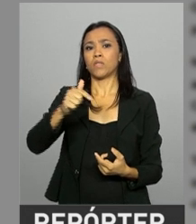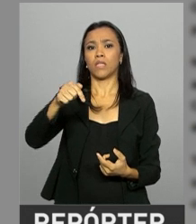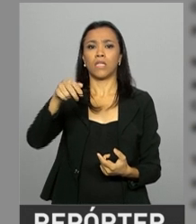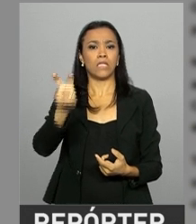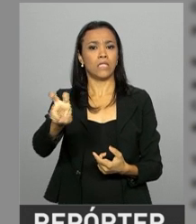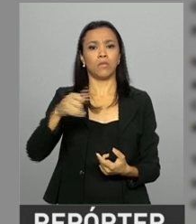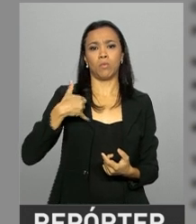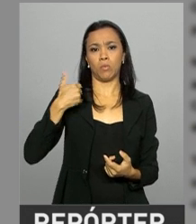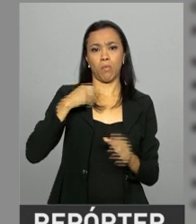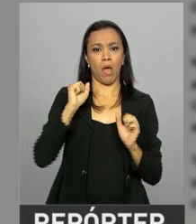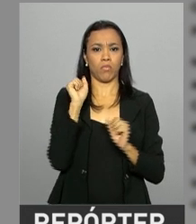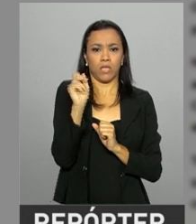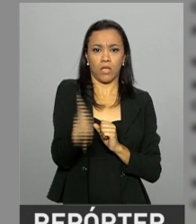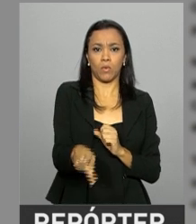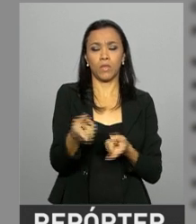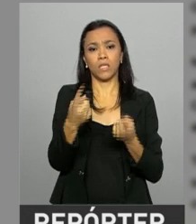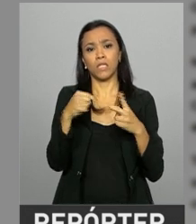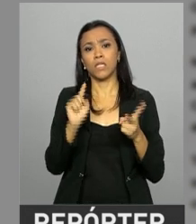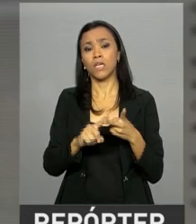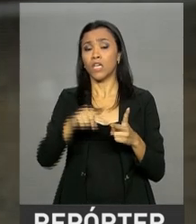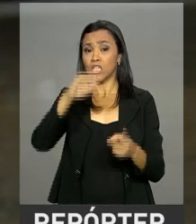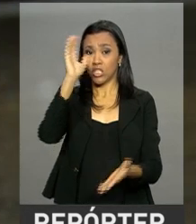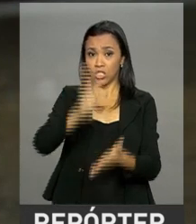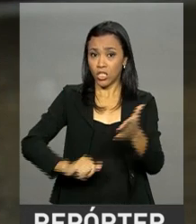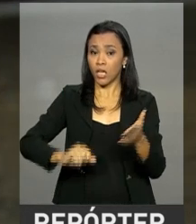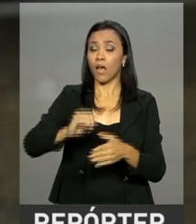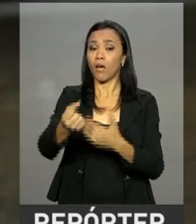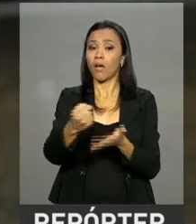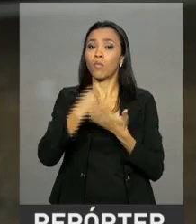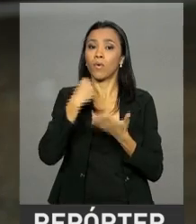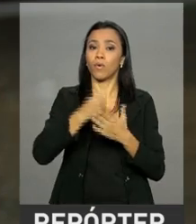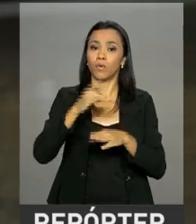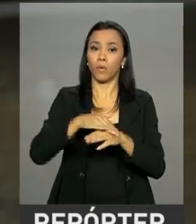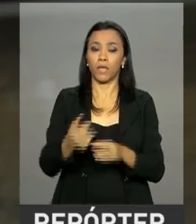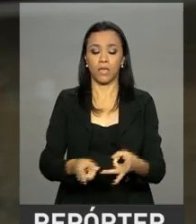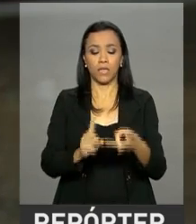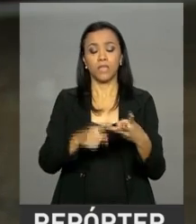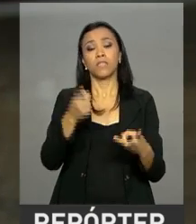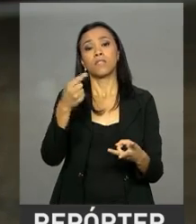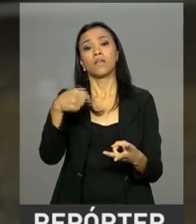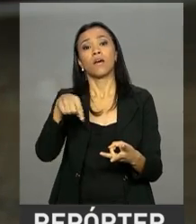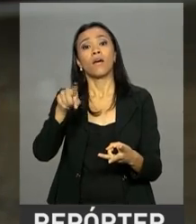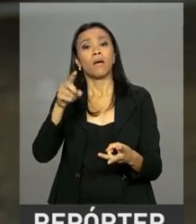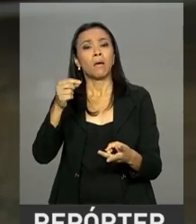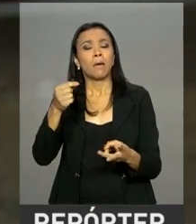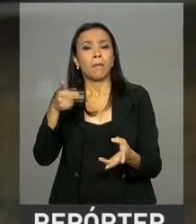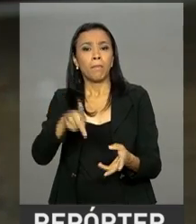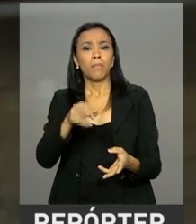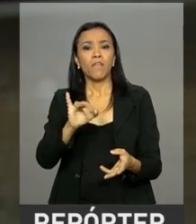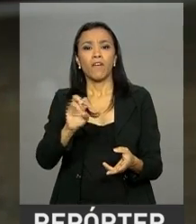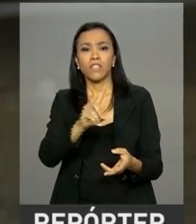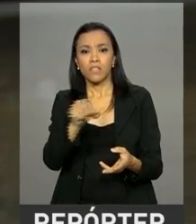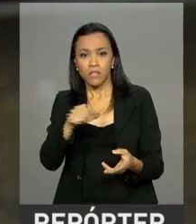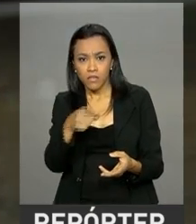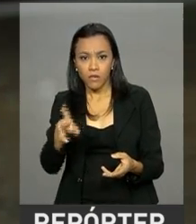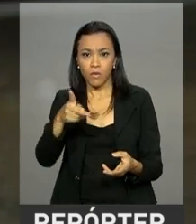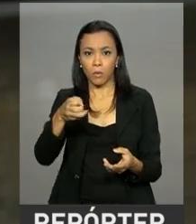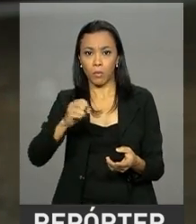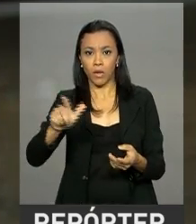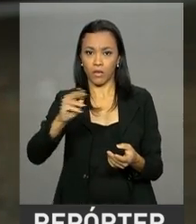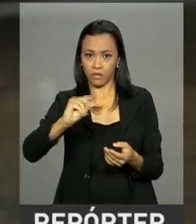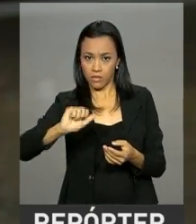aposentadoria extinção do auxílio doença regulamentação do trabalho escravo privatização do pral ou